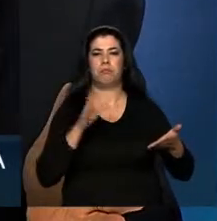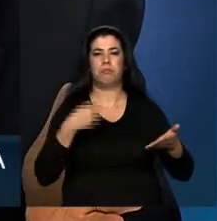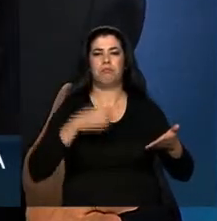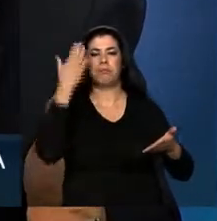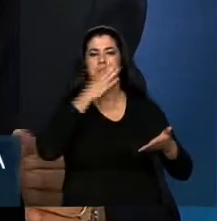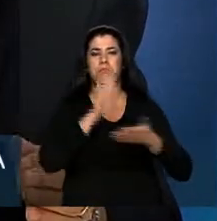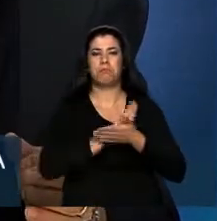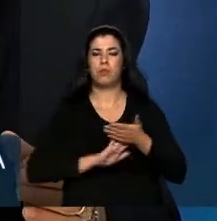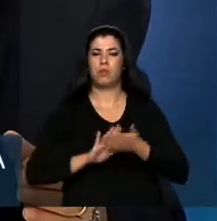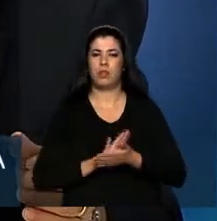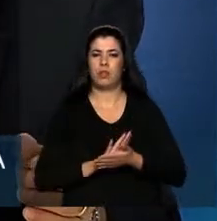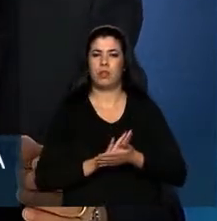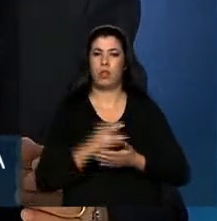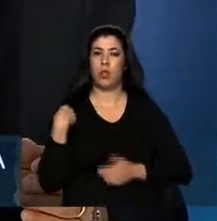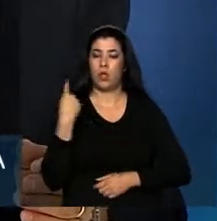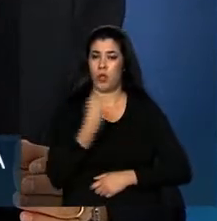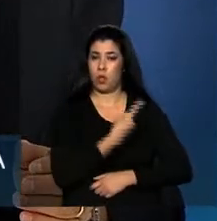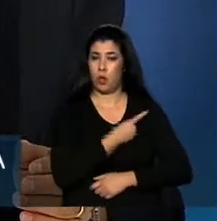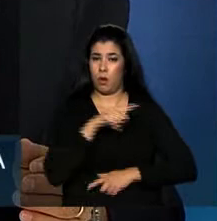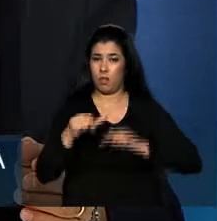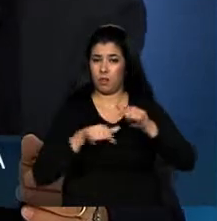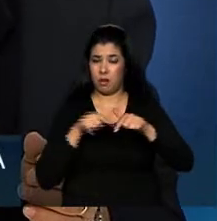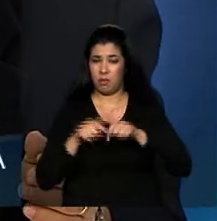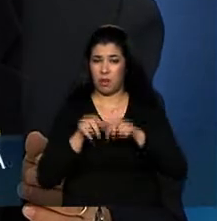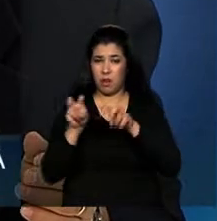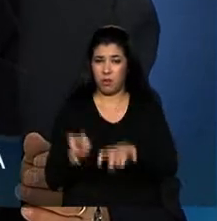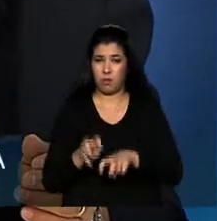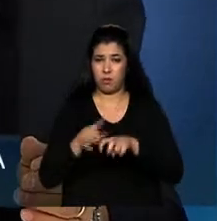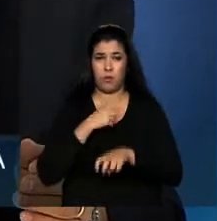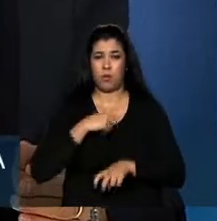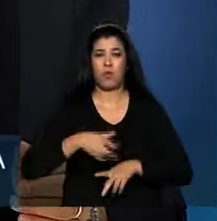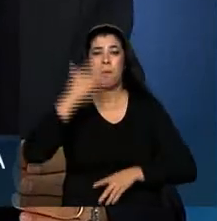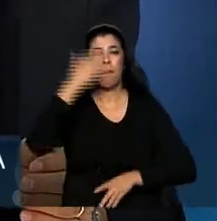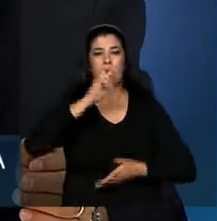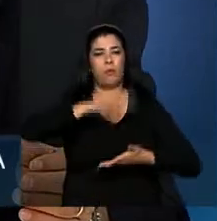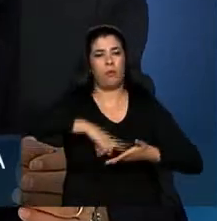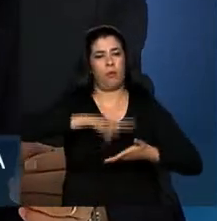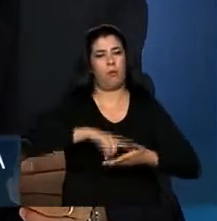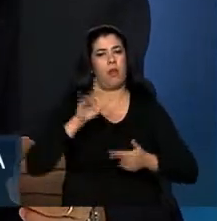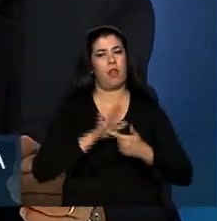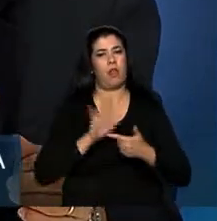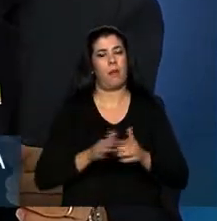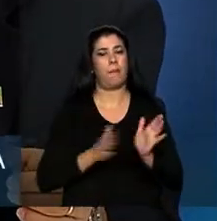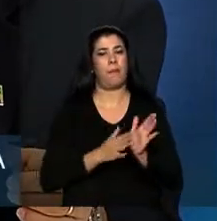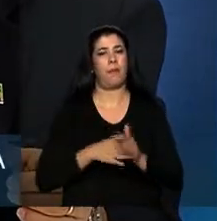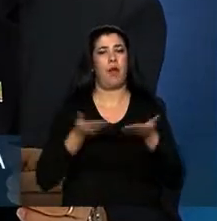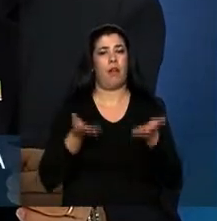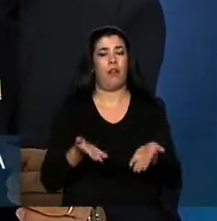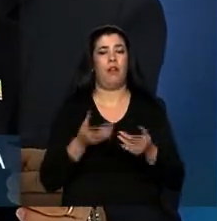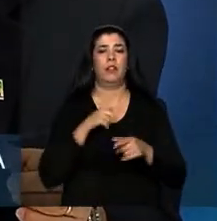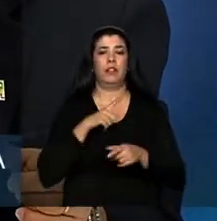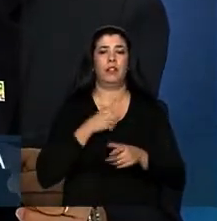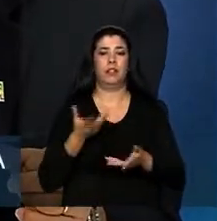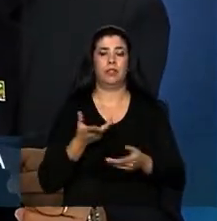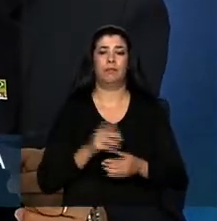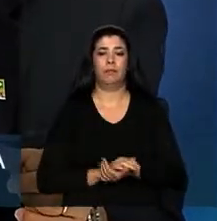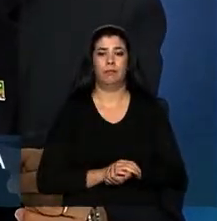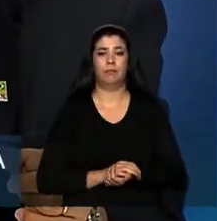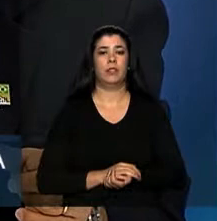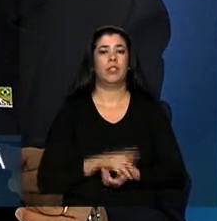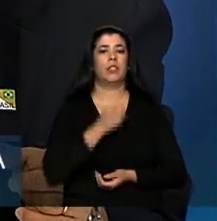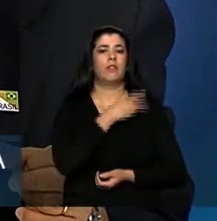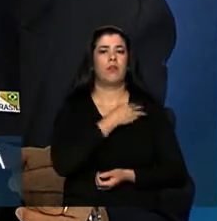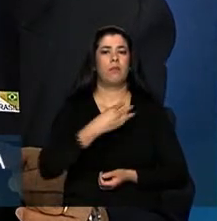apresentar mais nada. Então, nós queríamos igualdade entre trabalhadores rurais e urbanos. Para isso, o ministro